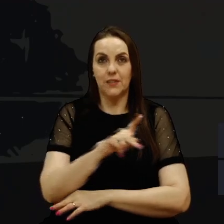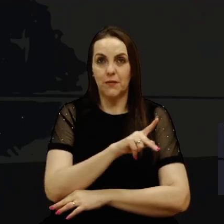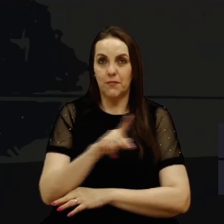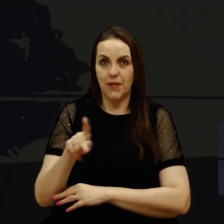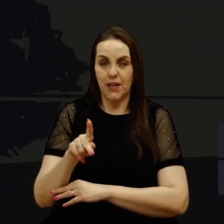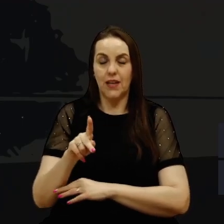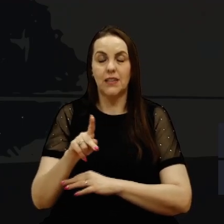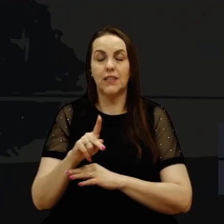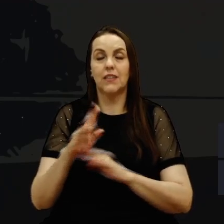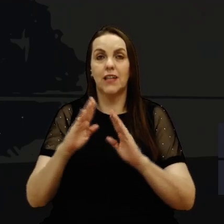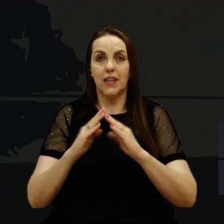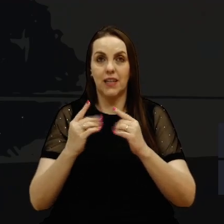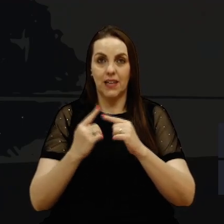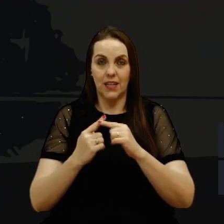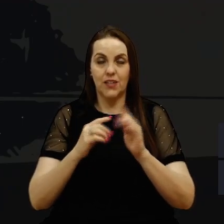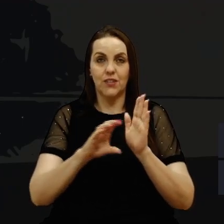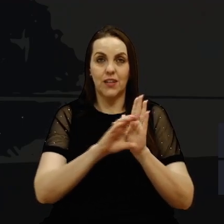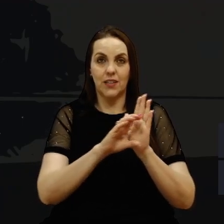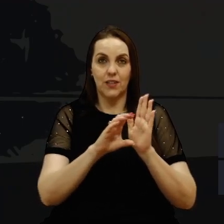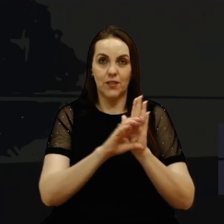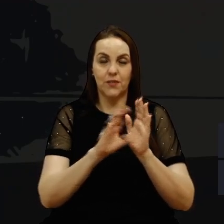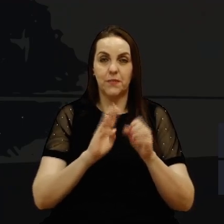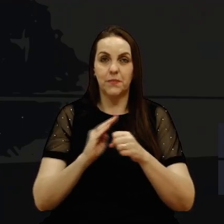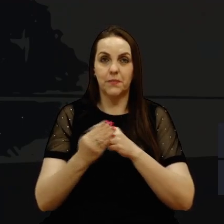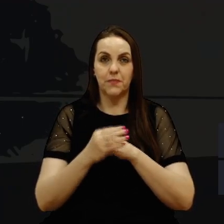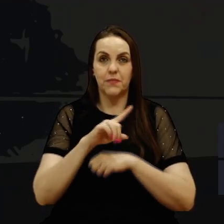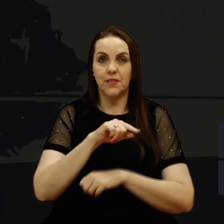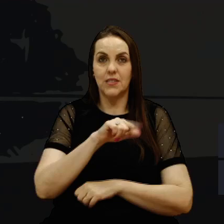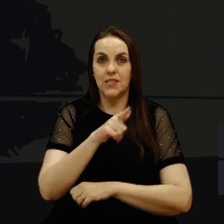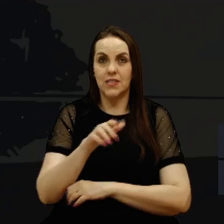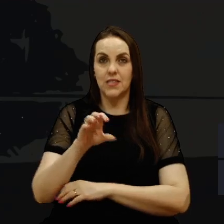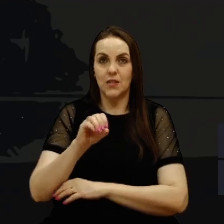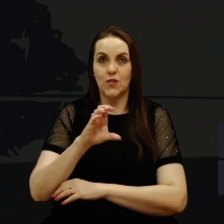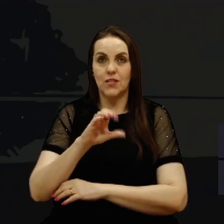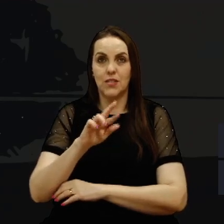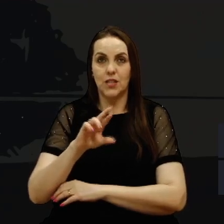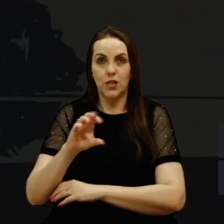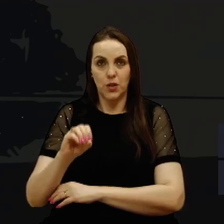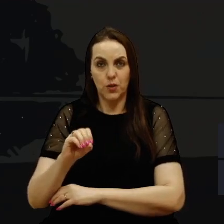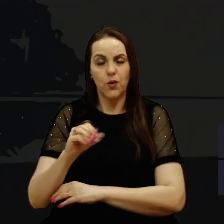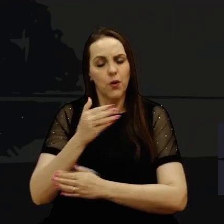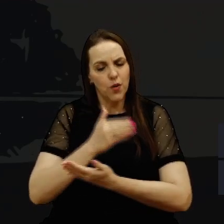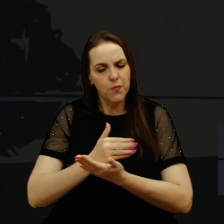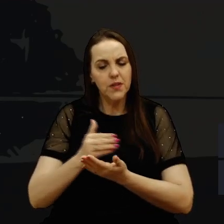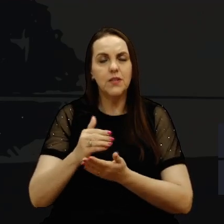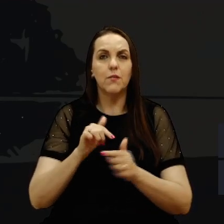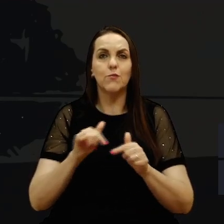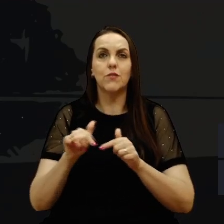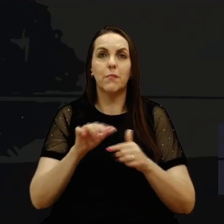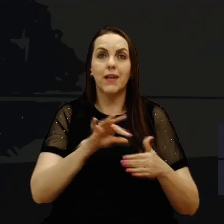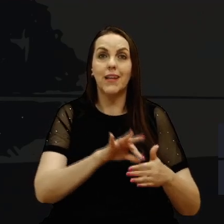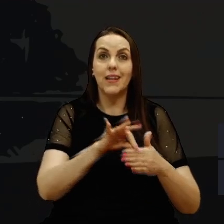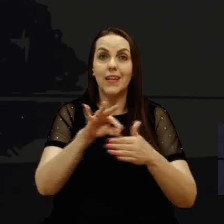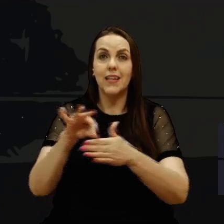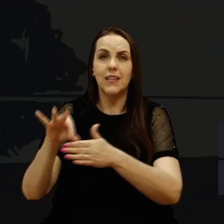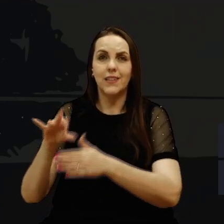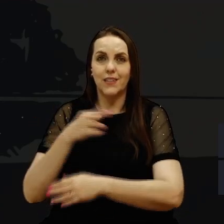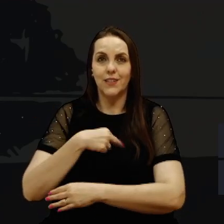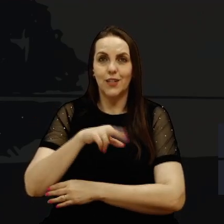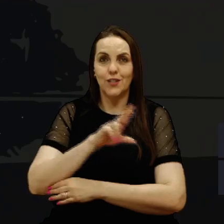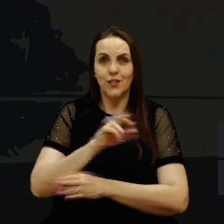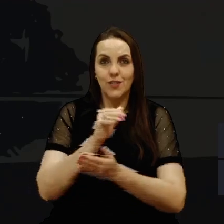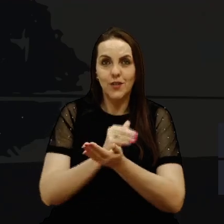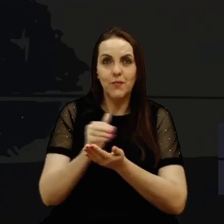Igreja Católica do bairro São Ciro, e é onde a gente começou um trabalho com essas lideranças aí, que a gente quer mostrar